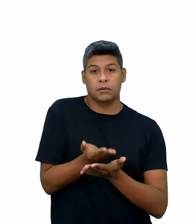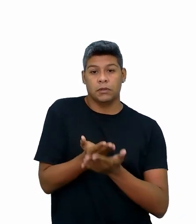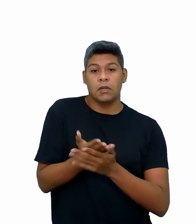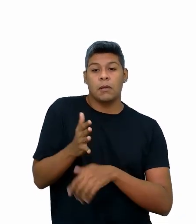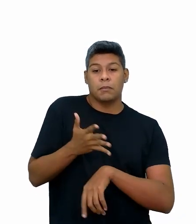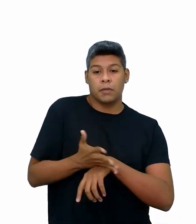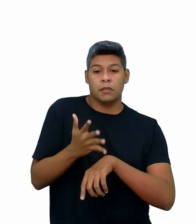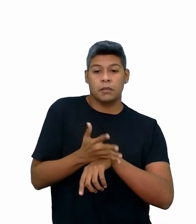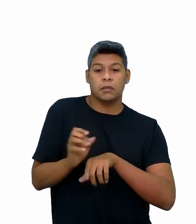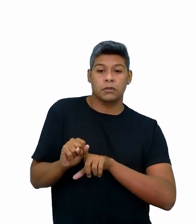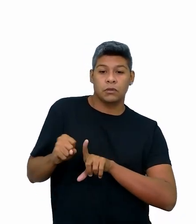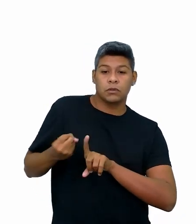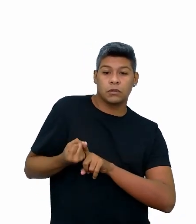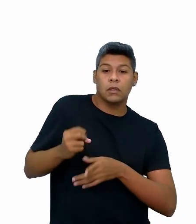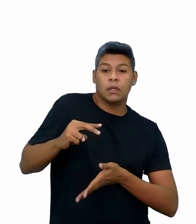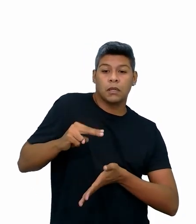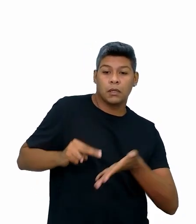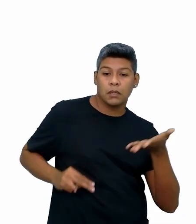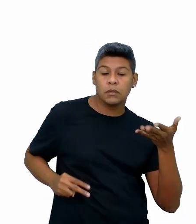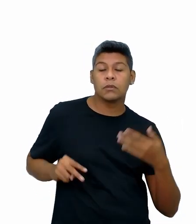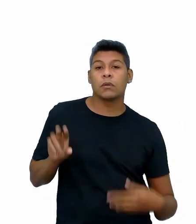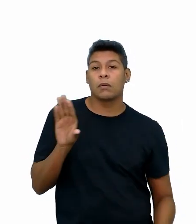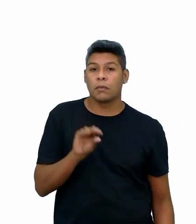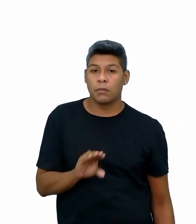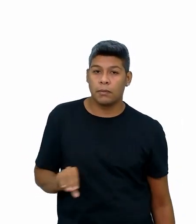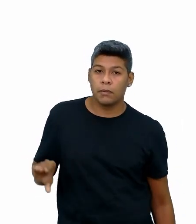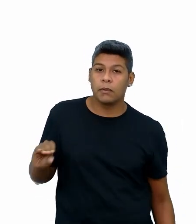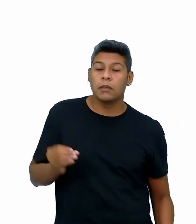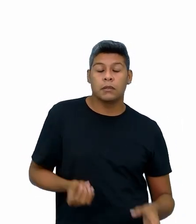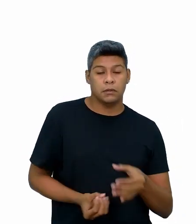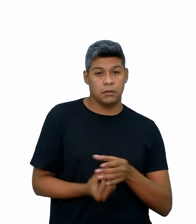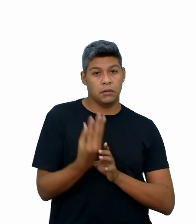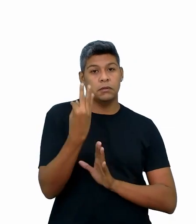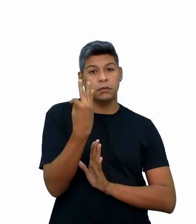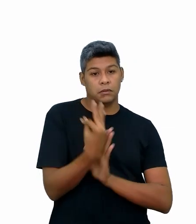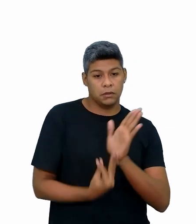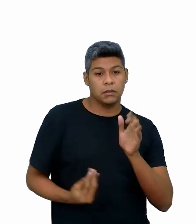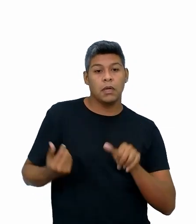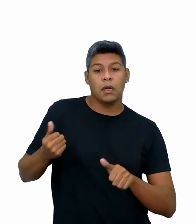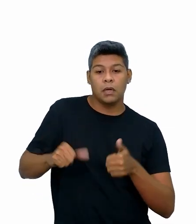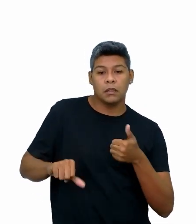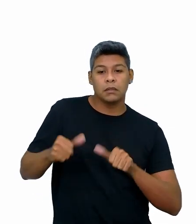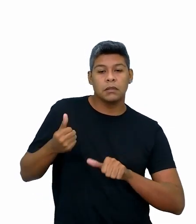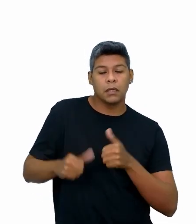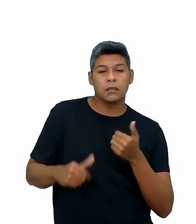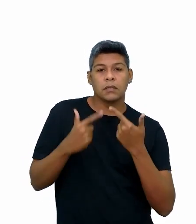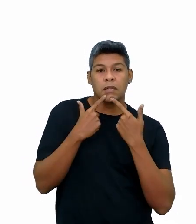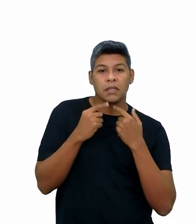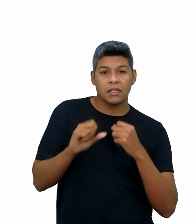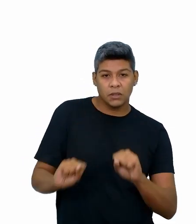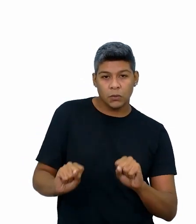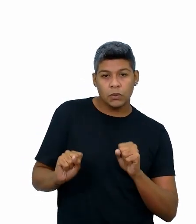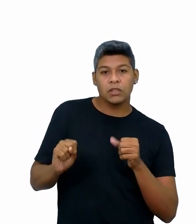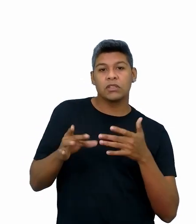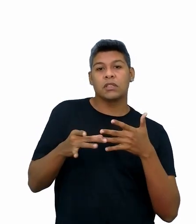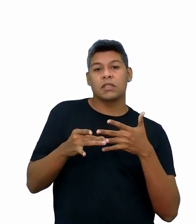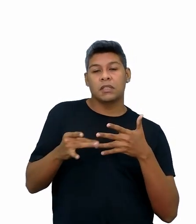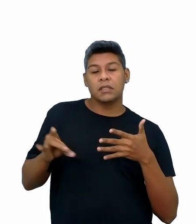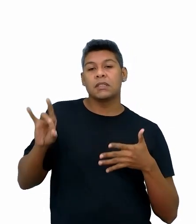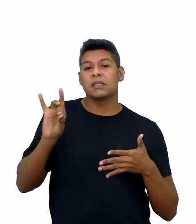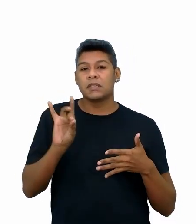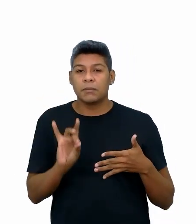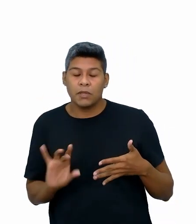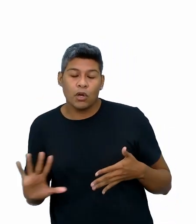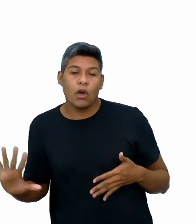práticas sociais de leitura, de oralidade, de produção de textual e de análise linguística e semiótica, que é basicamente o desenvolvimento